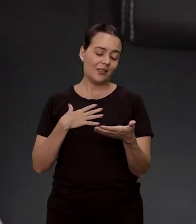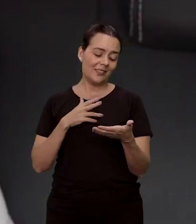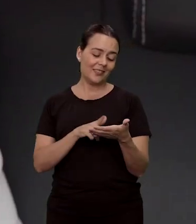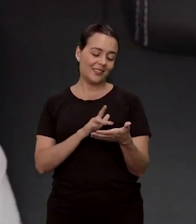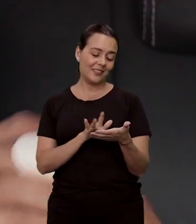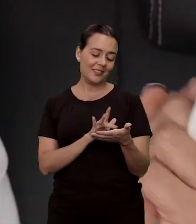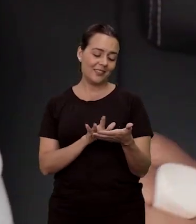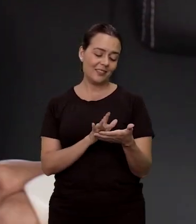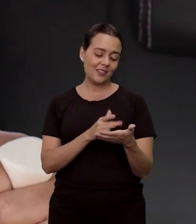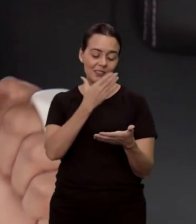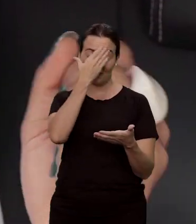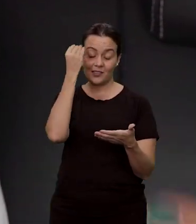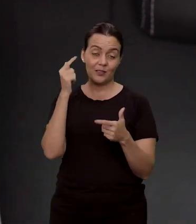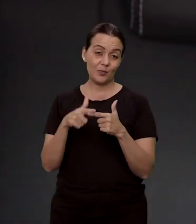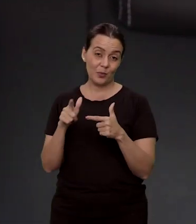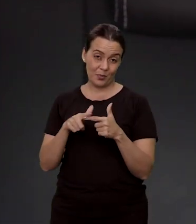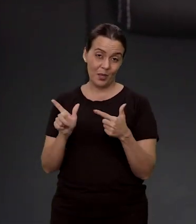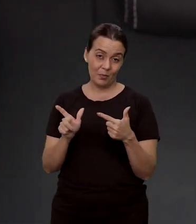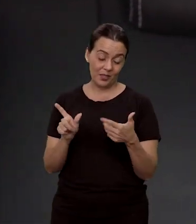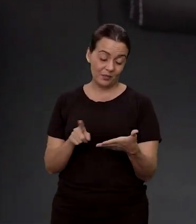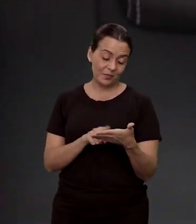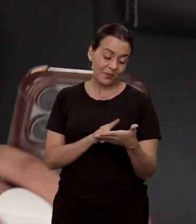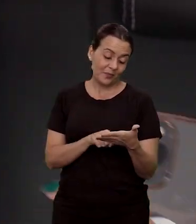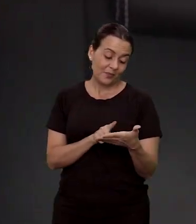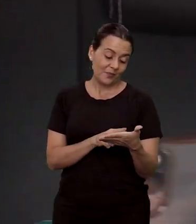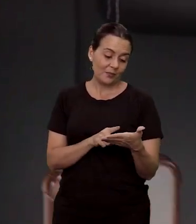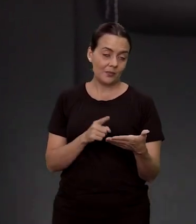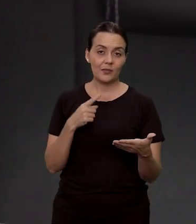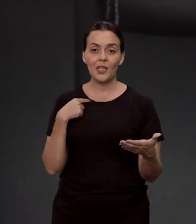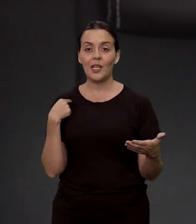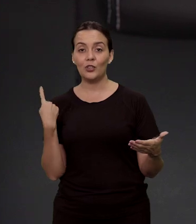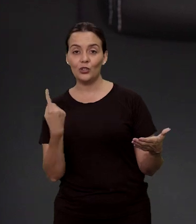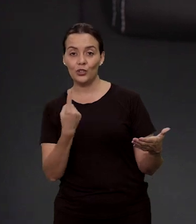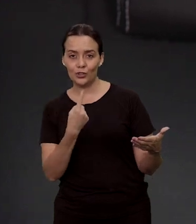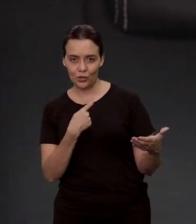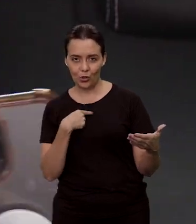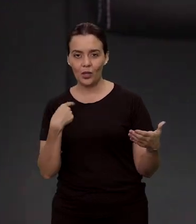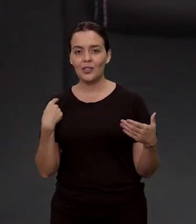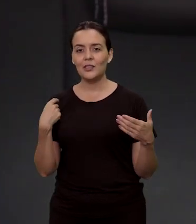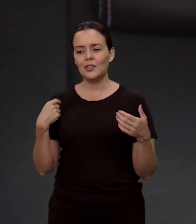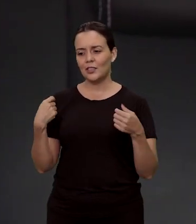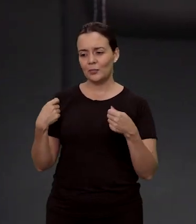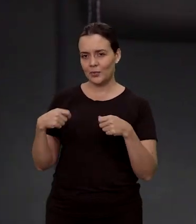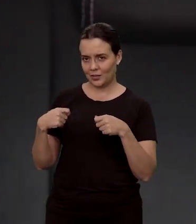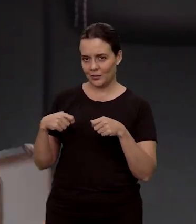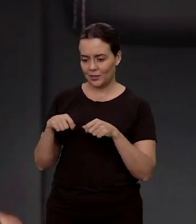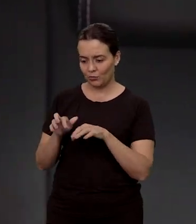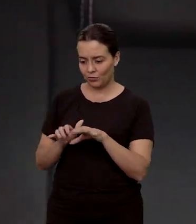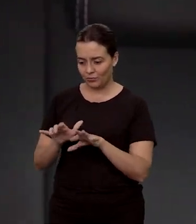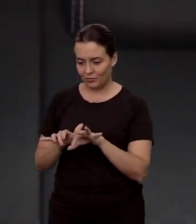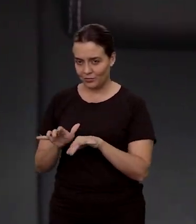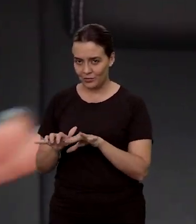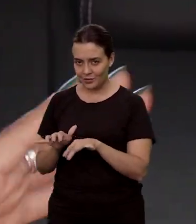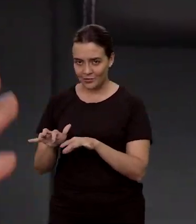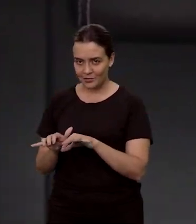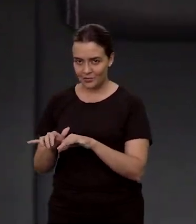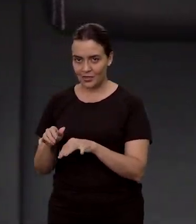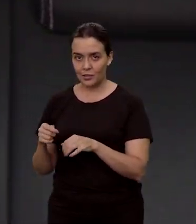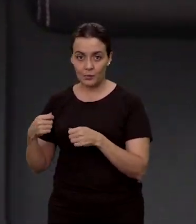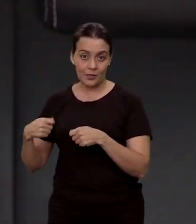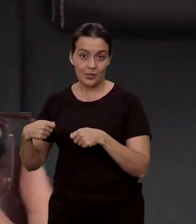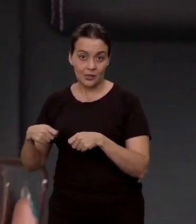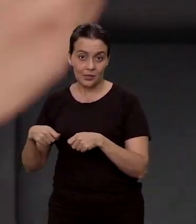dores. Então o que você quer ver quando você pega um celular? A gente que trabalha na pauta, a gente quer ver coisas da pauta. Mas pensa a galera que não